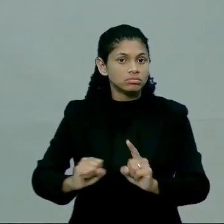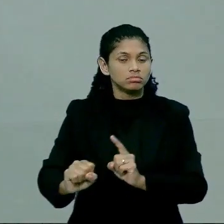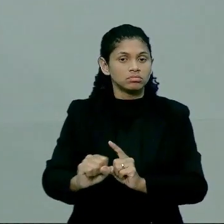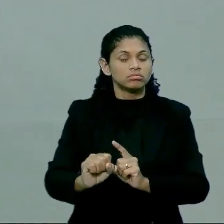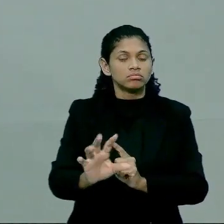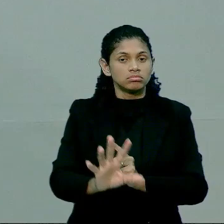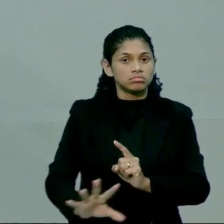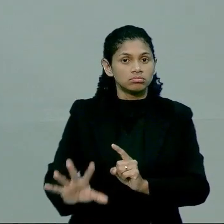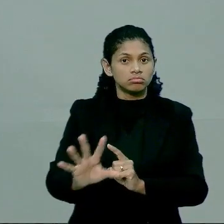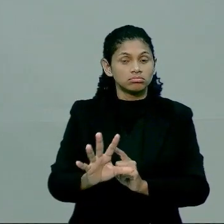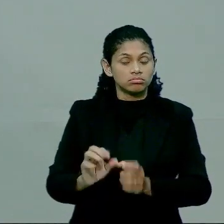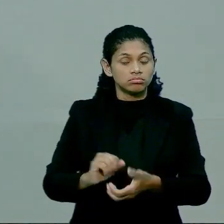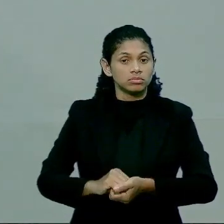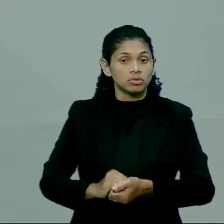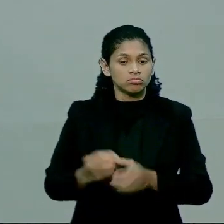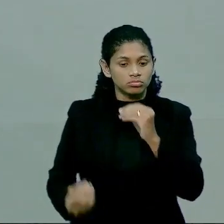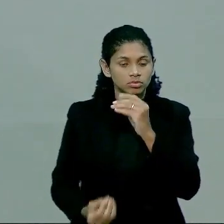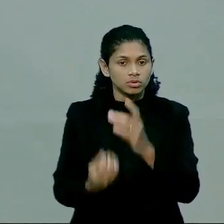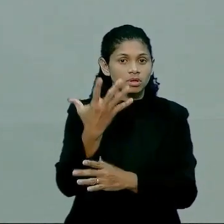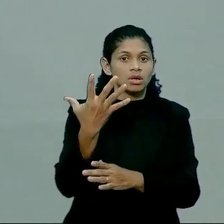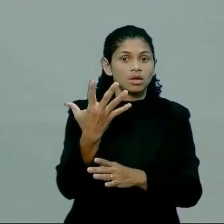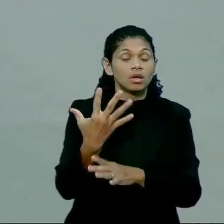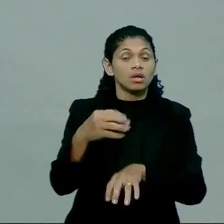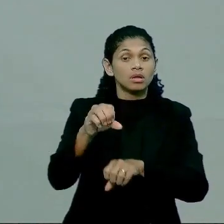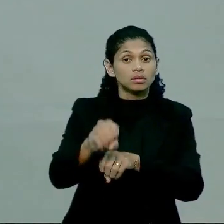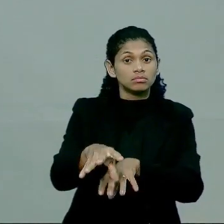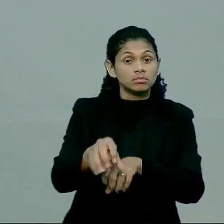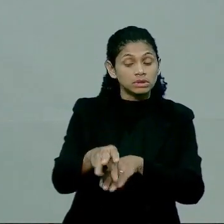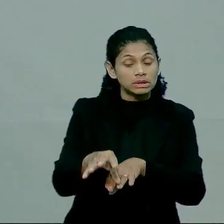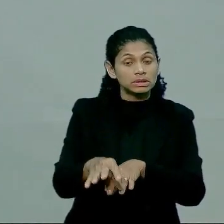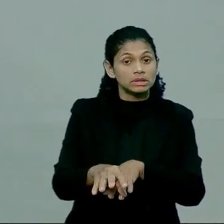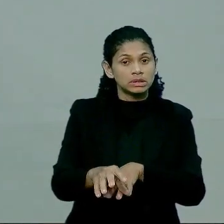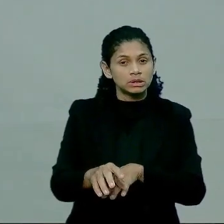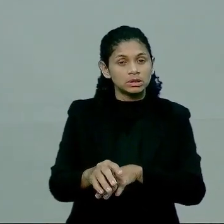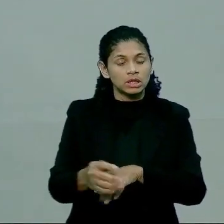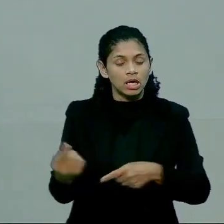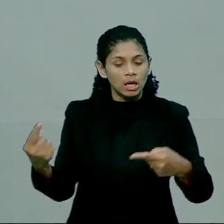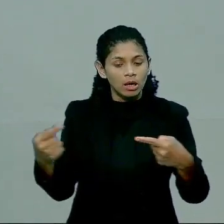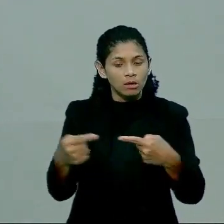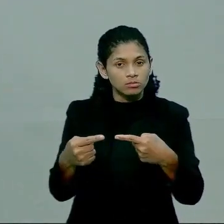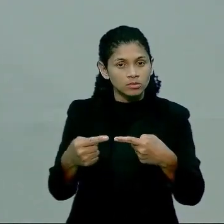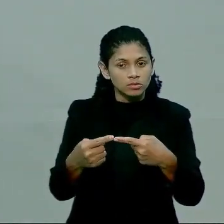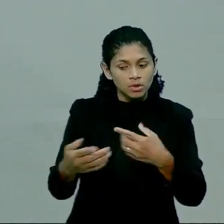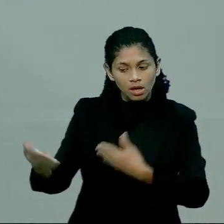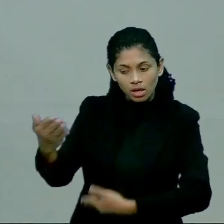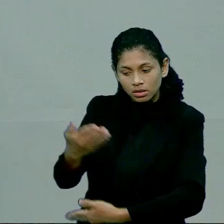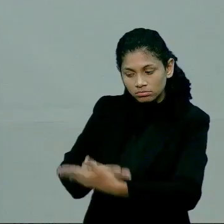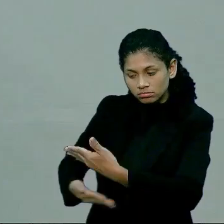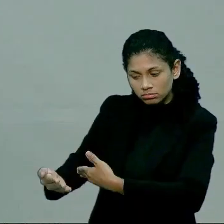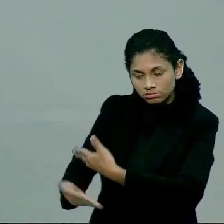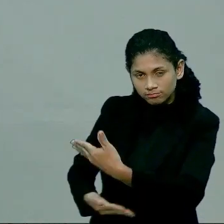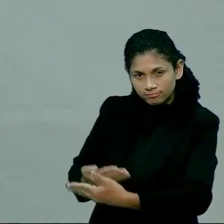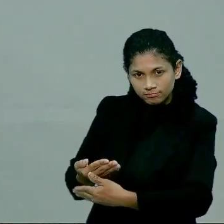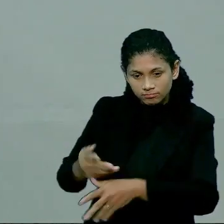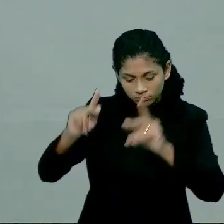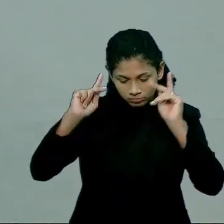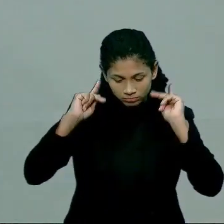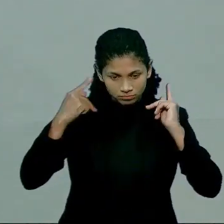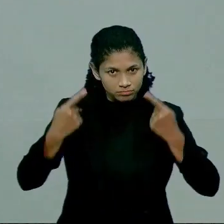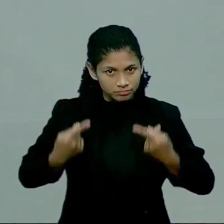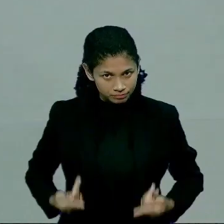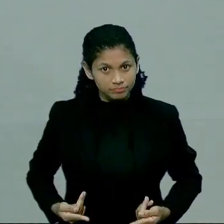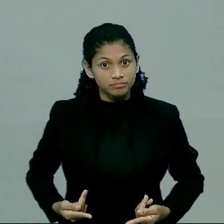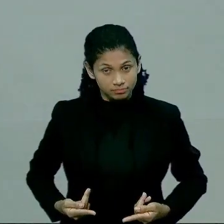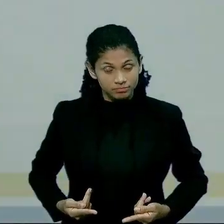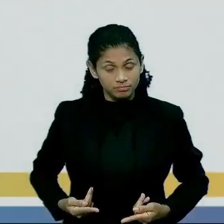para proporcionar o conviva paz linguado entra os seres humanos né então ou seja são documentos limitador